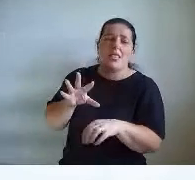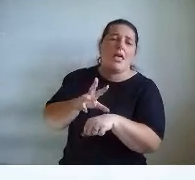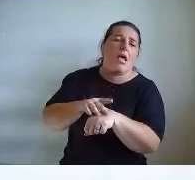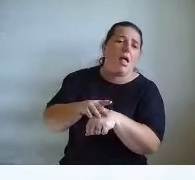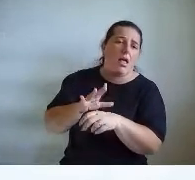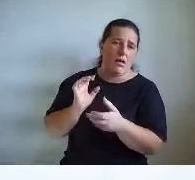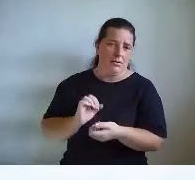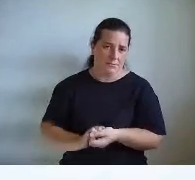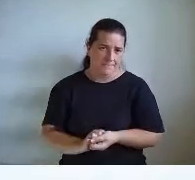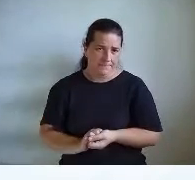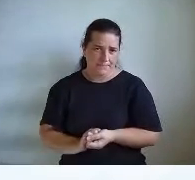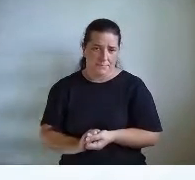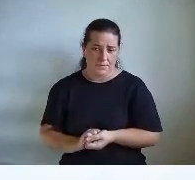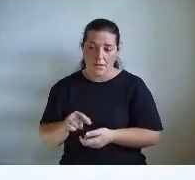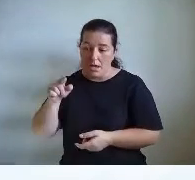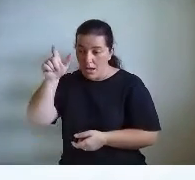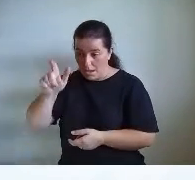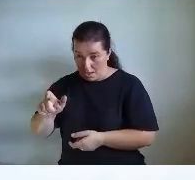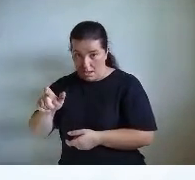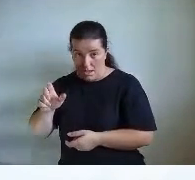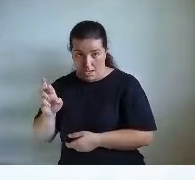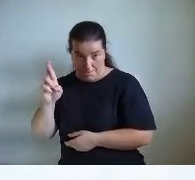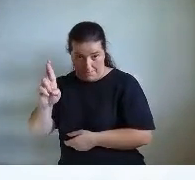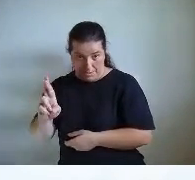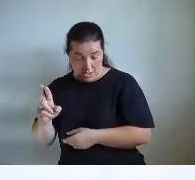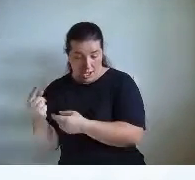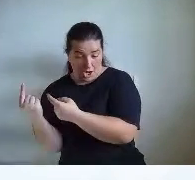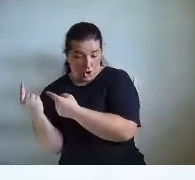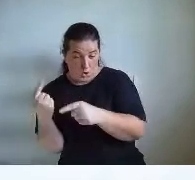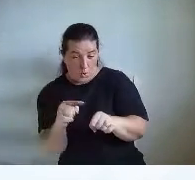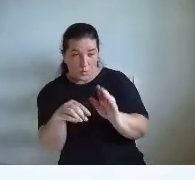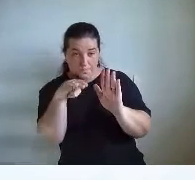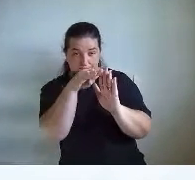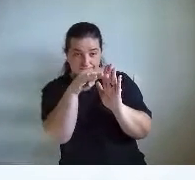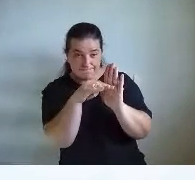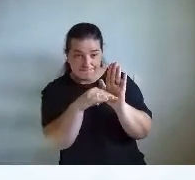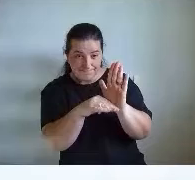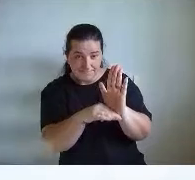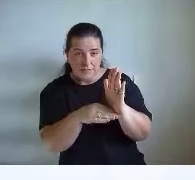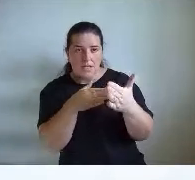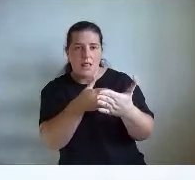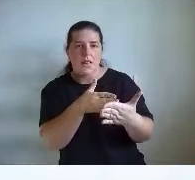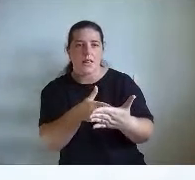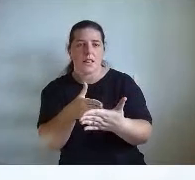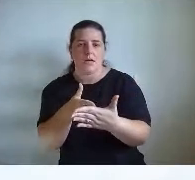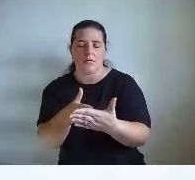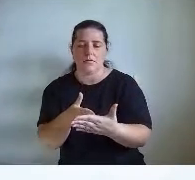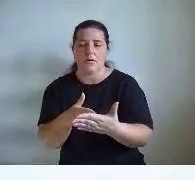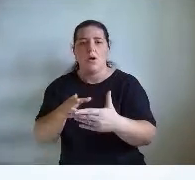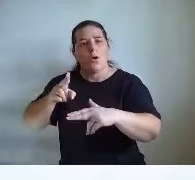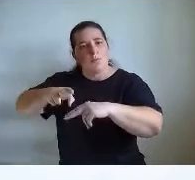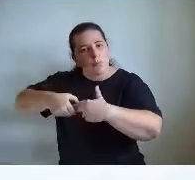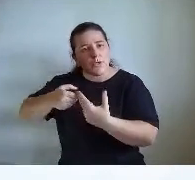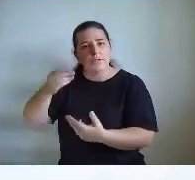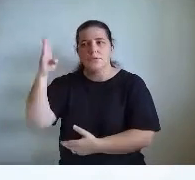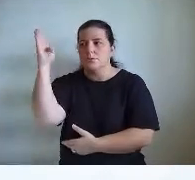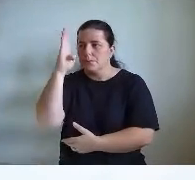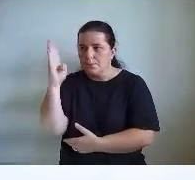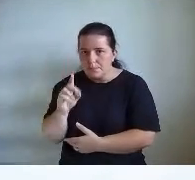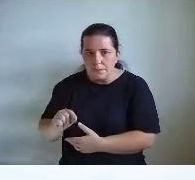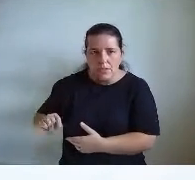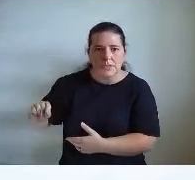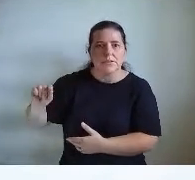é contra as medidas restritivas, e é por isso que o Brasil chegou onde está agora, porque o exemplo do presidente